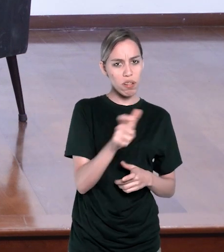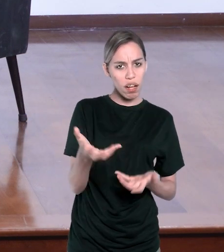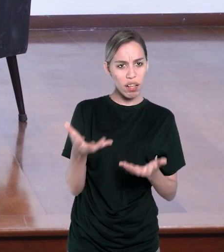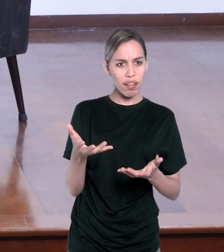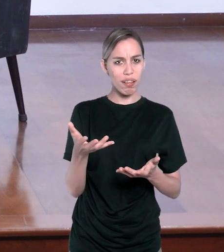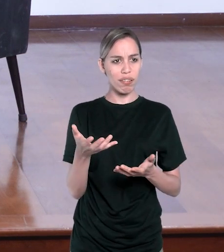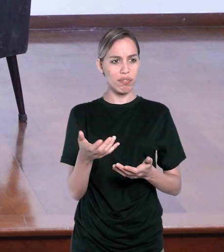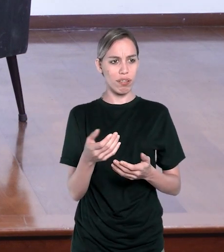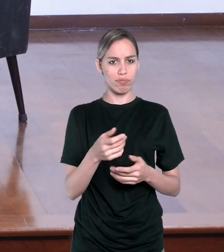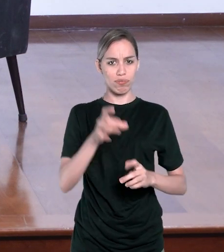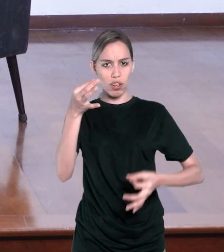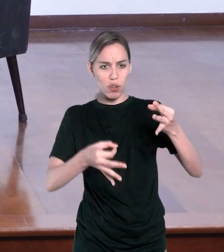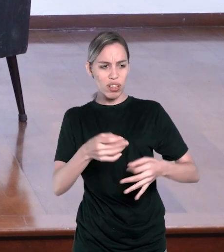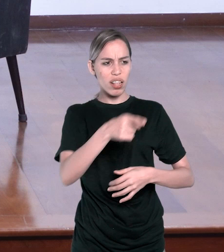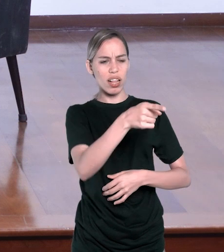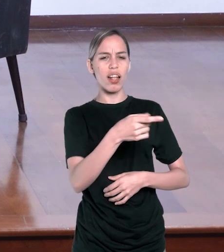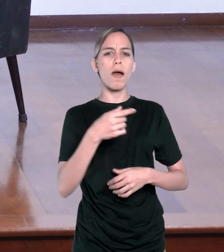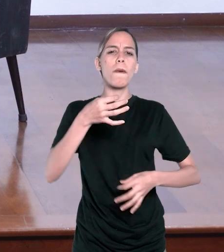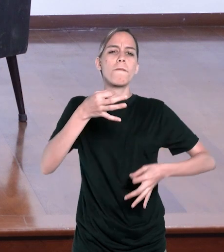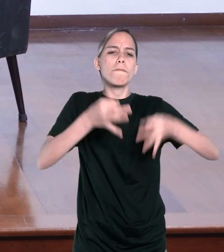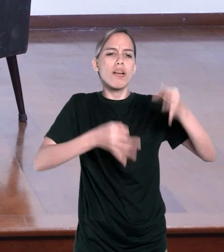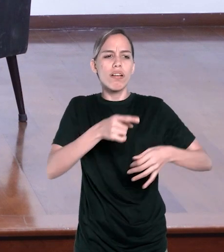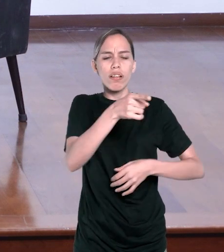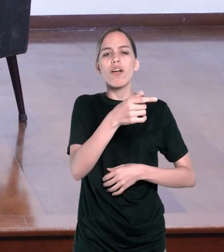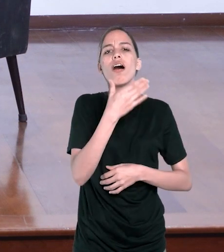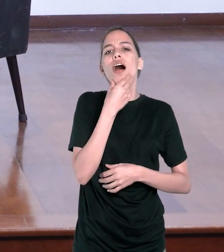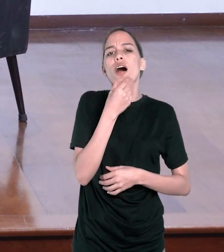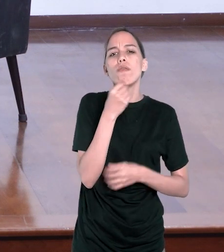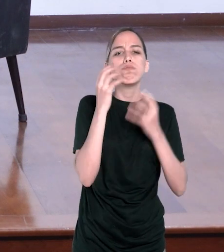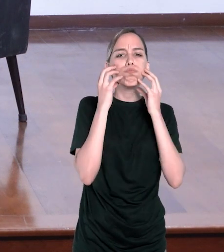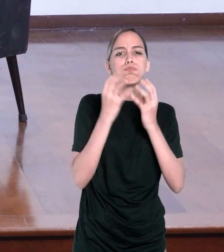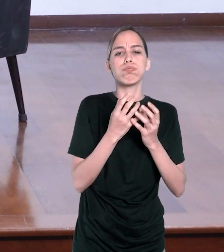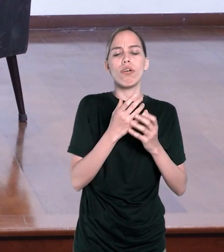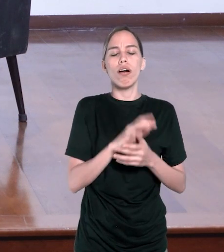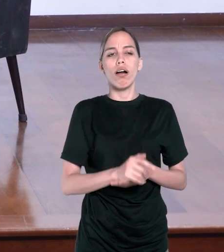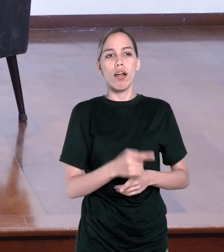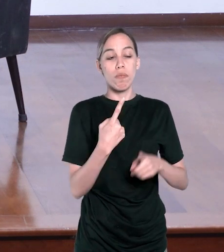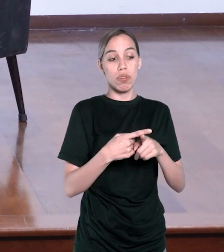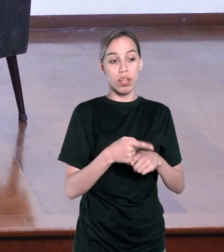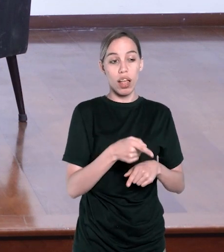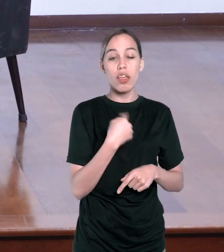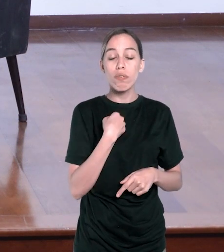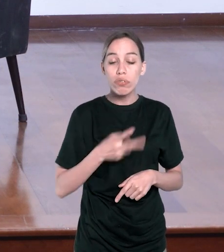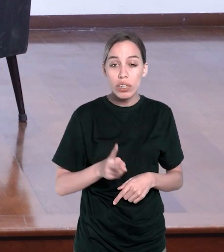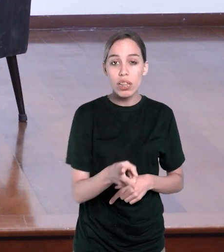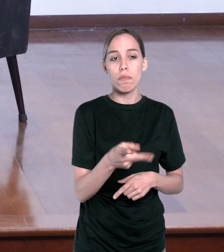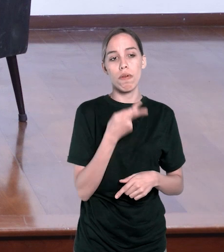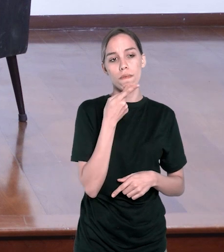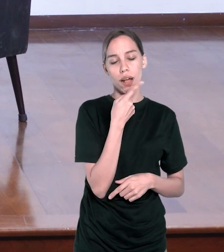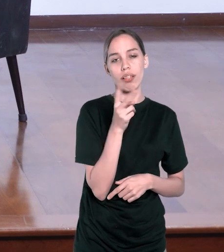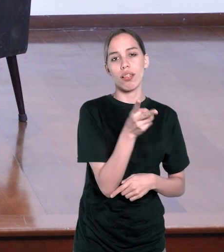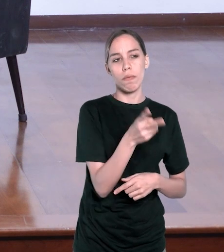que se unem formando outros desenhos. O livro Chuva de Papel tem o fundo da capa